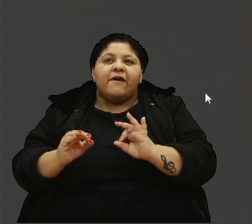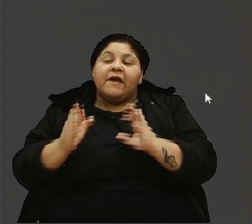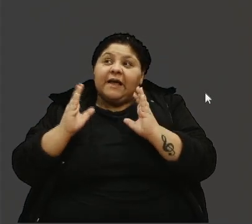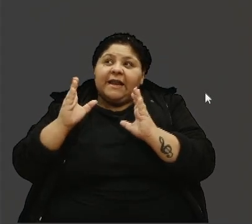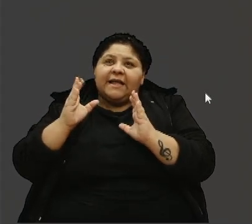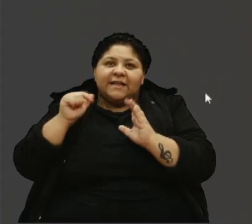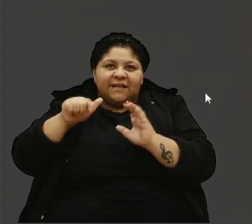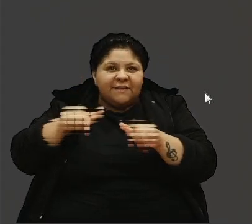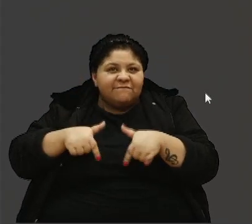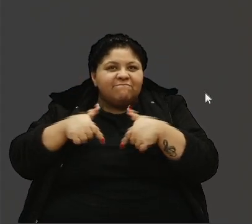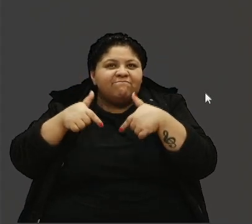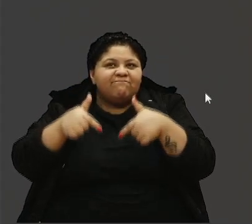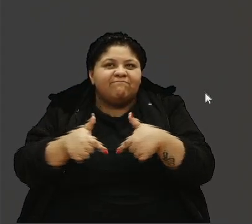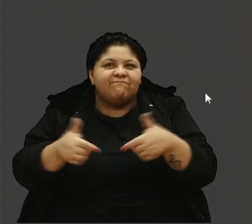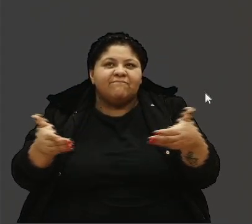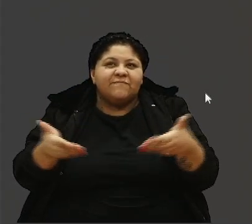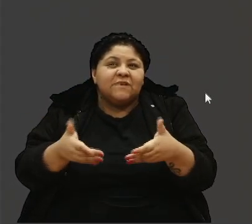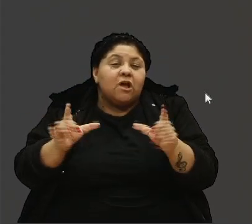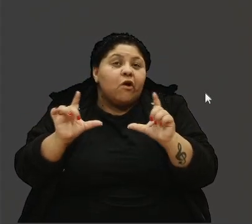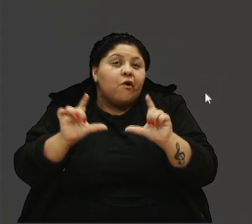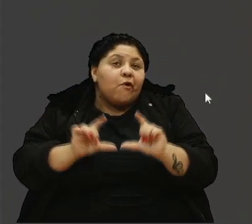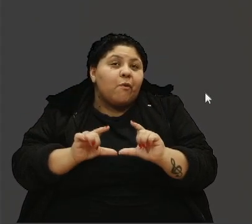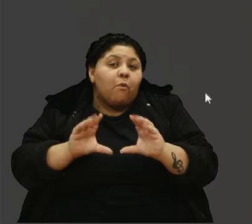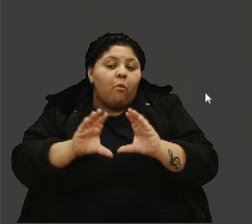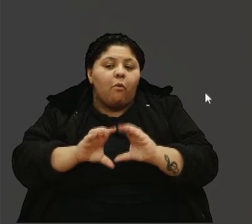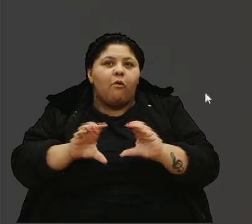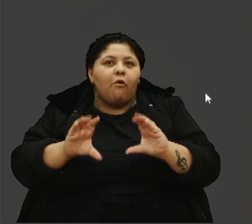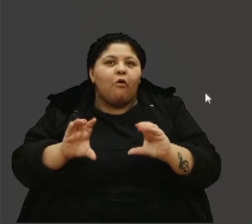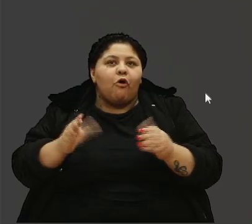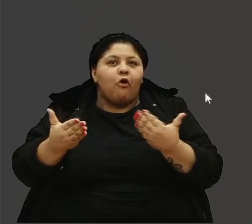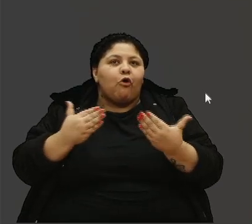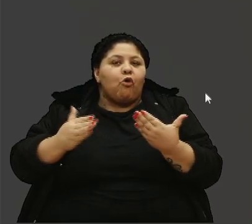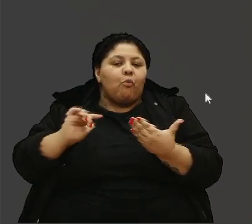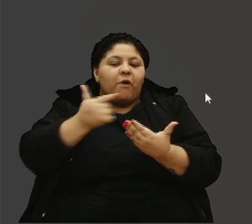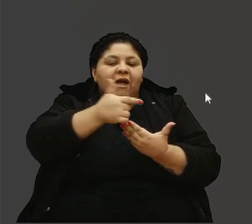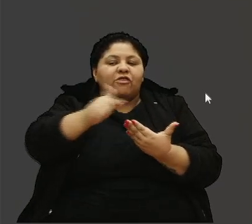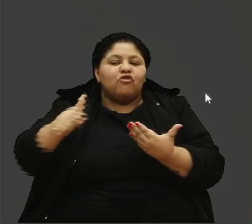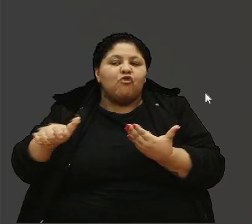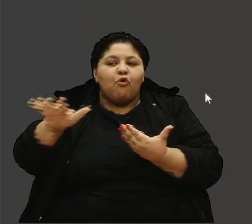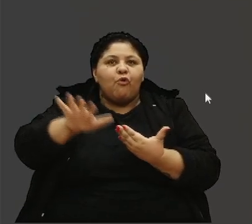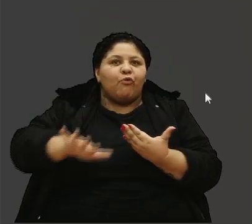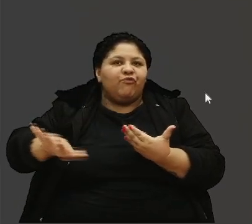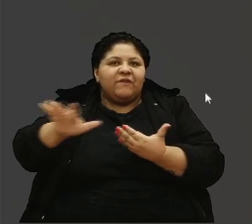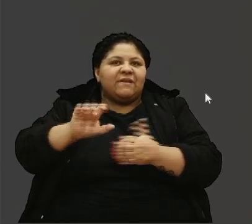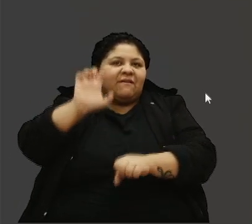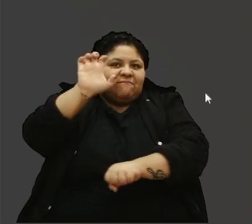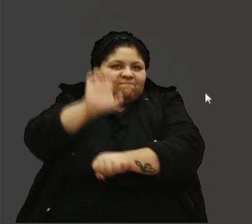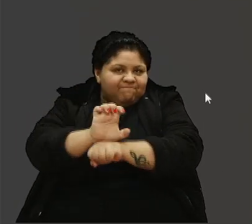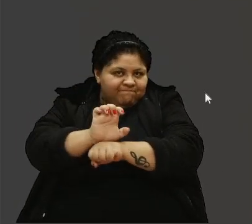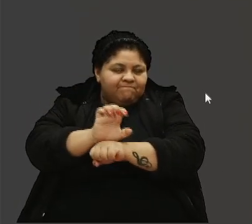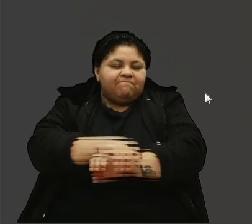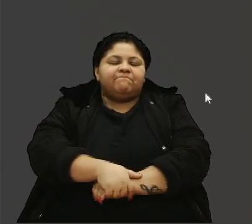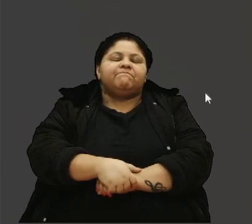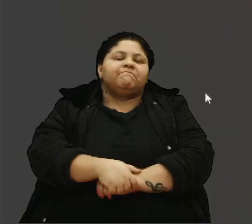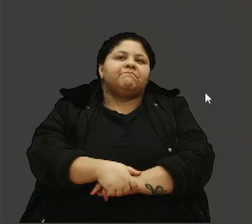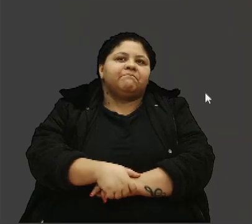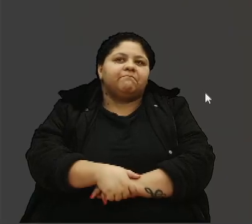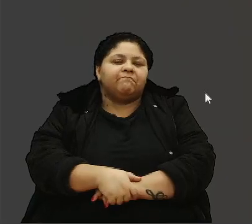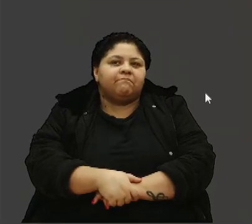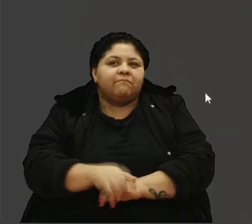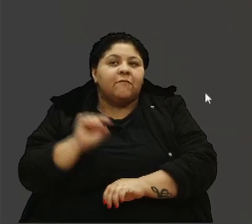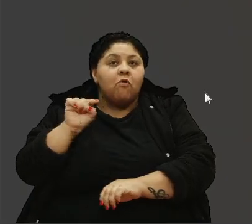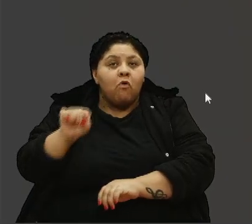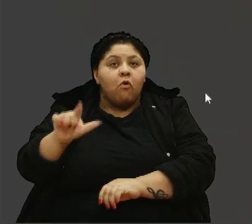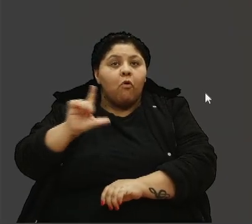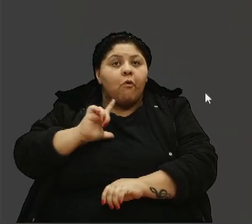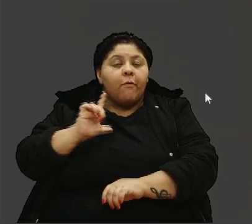gente está numa situação um pouco mais confortável que outras áreas do nosso estado, né? E assim nós vamos